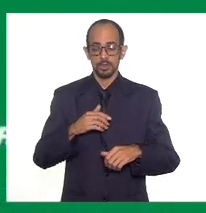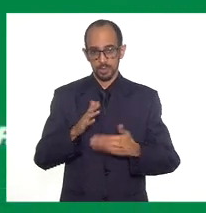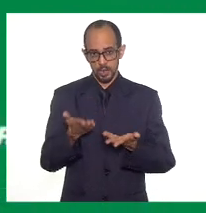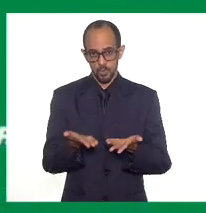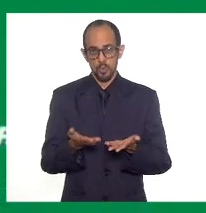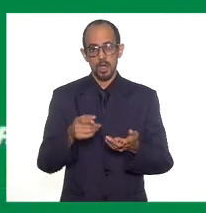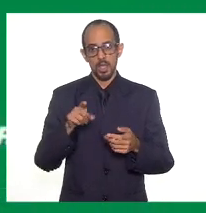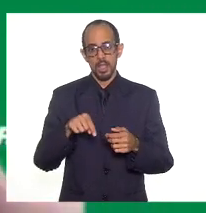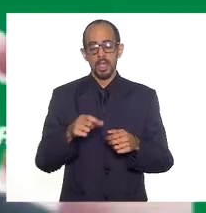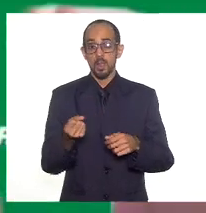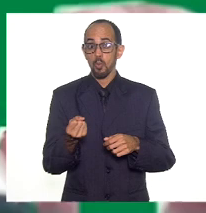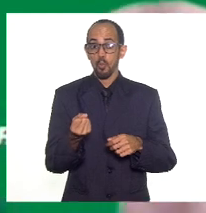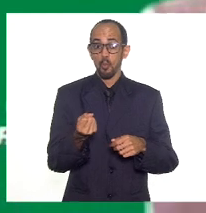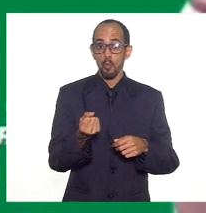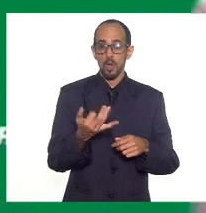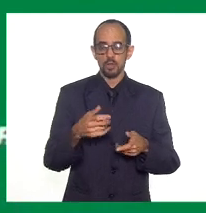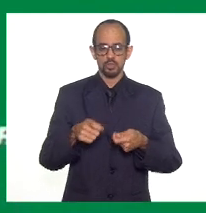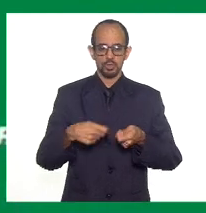da Petrobras